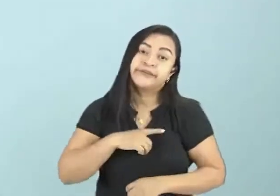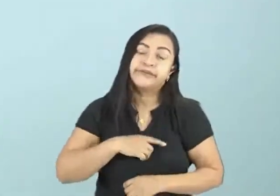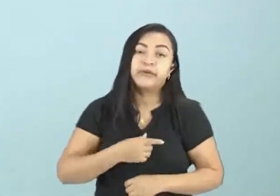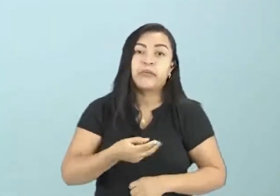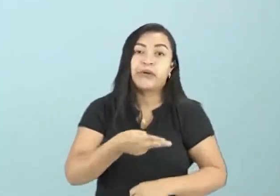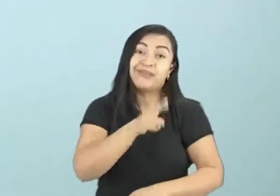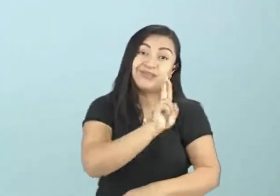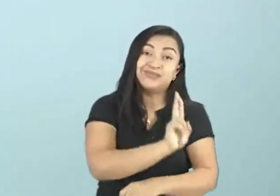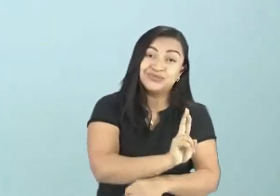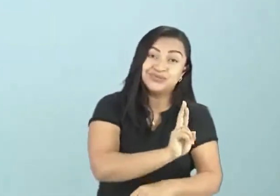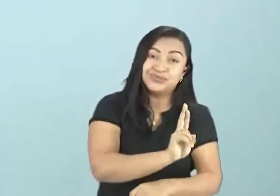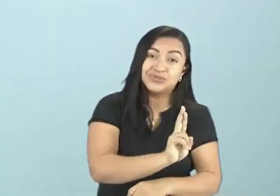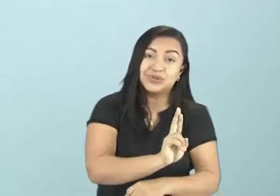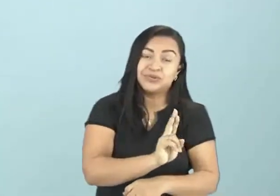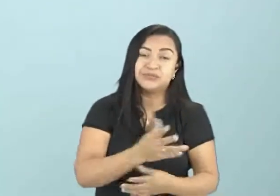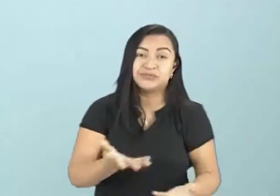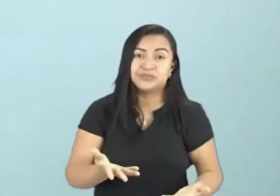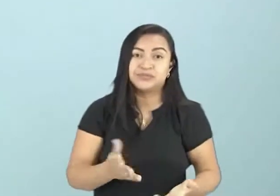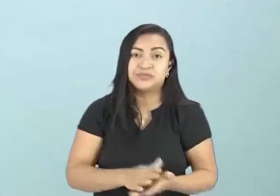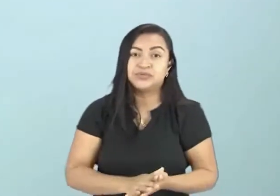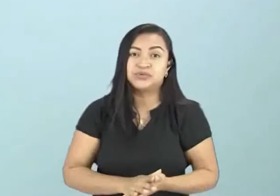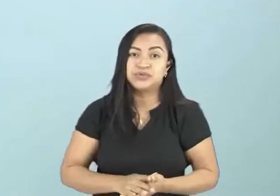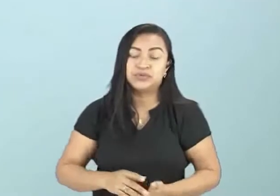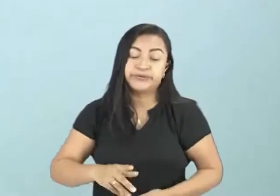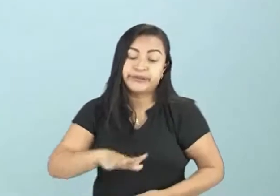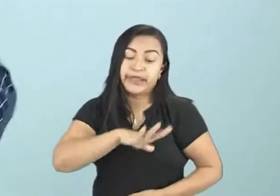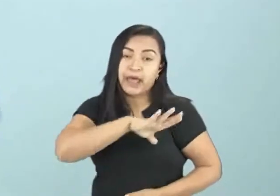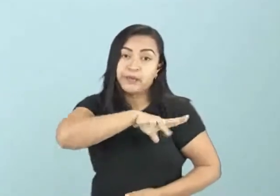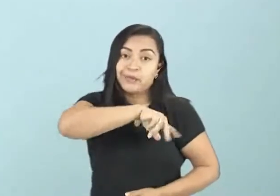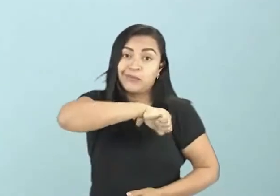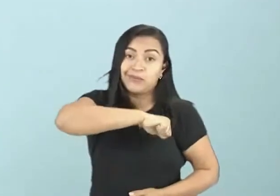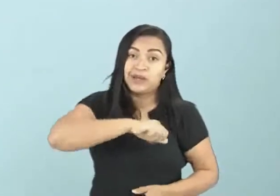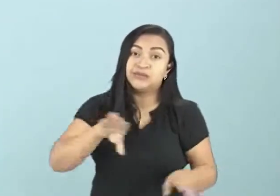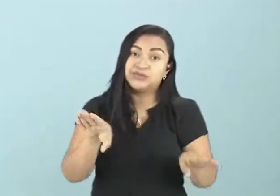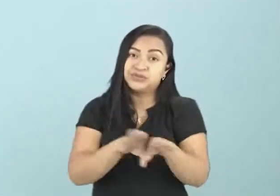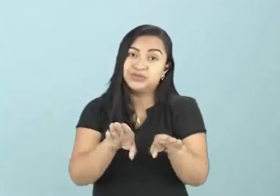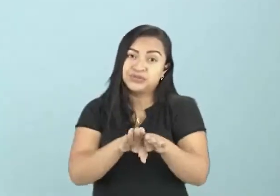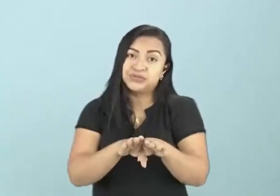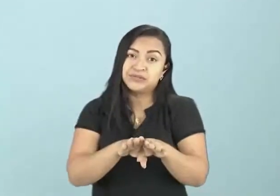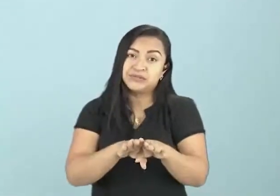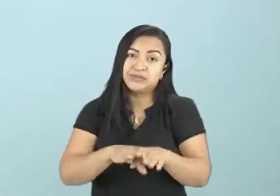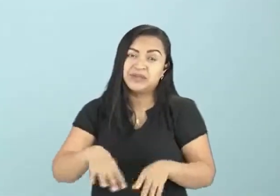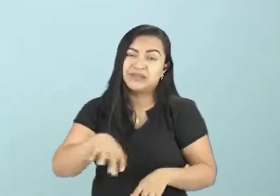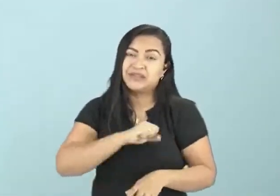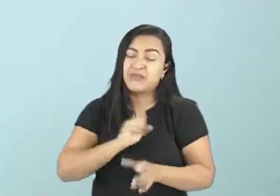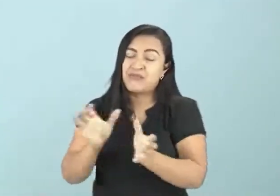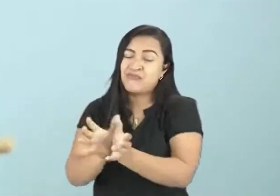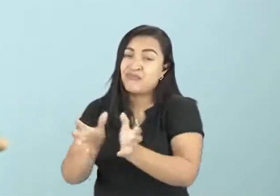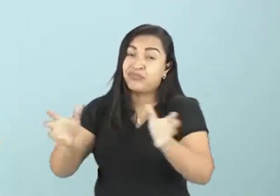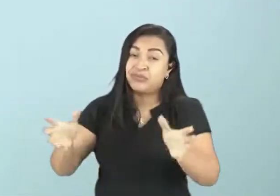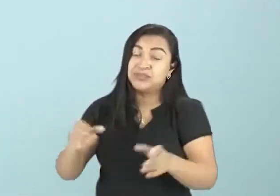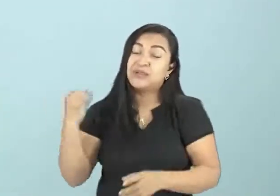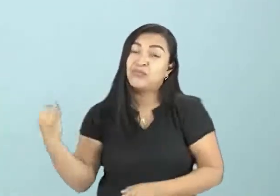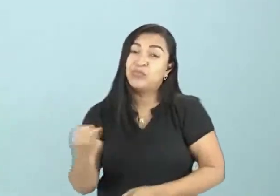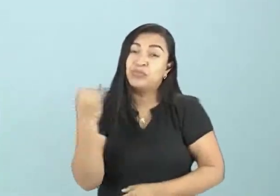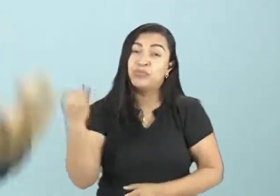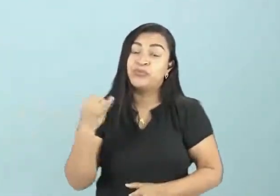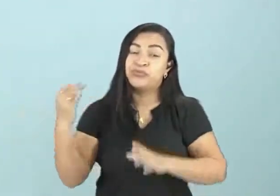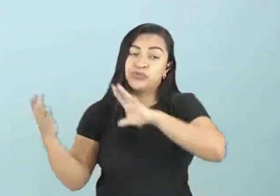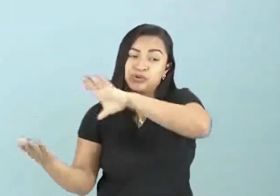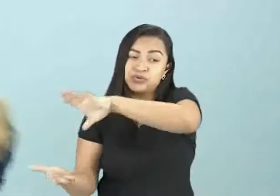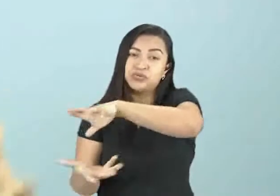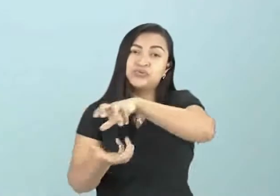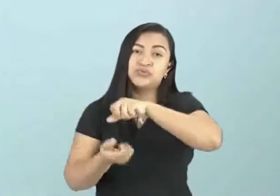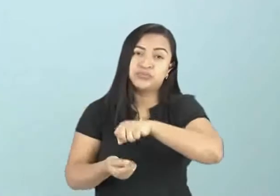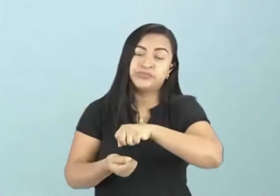cristã e também com a religiosidade dos palestinos, né? Já que é uma central religiosa muito importante até mundialmente, né?